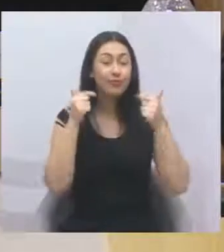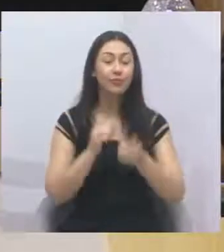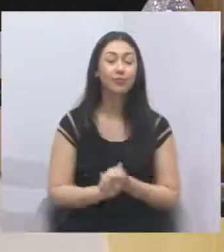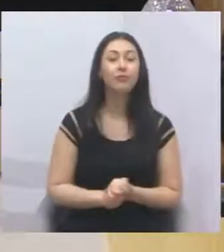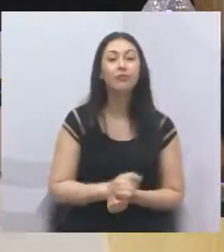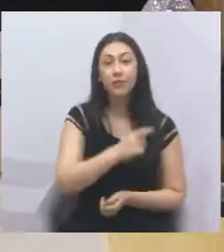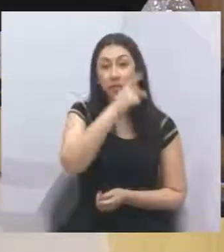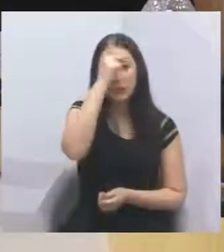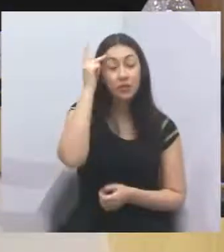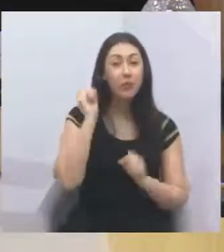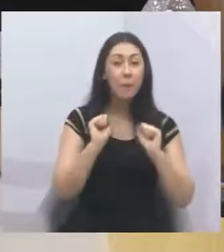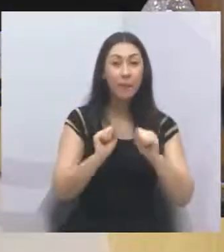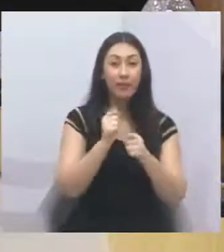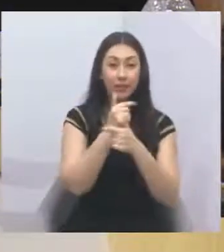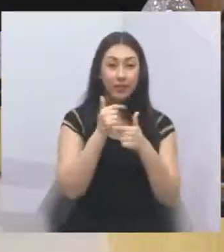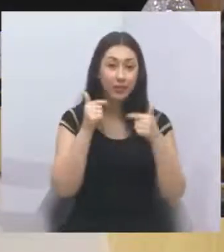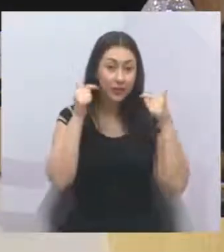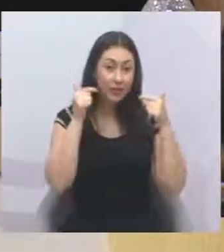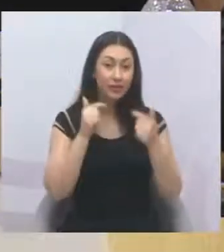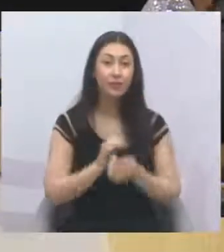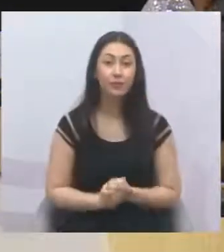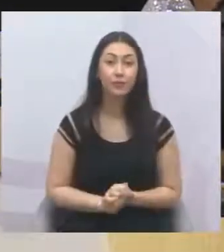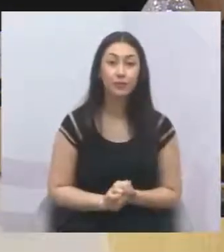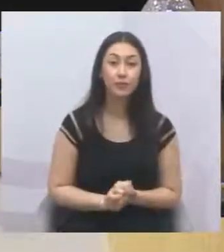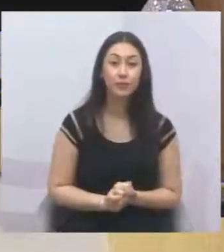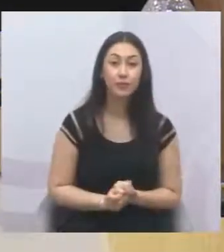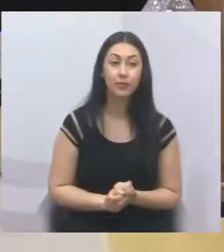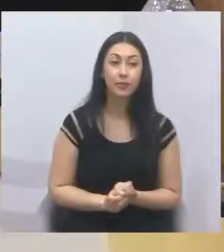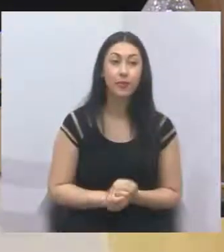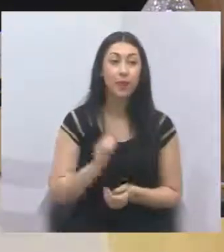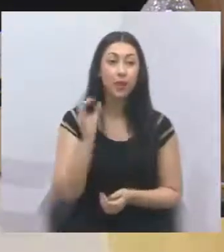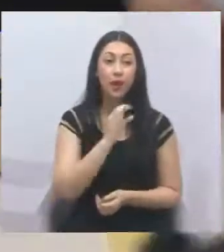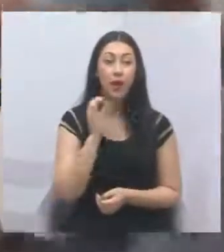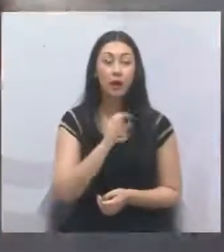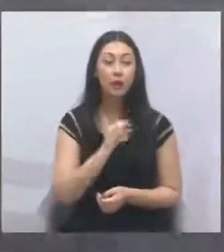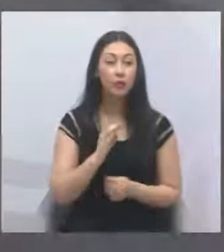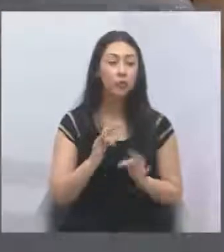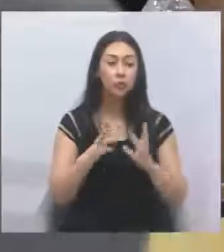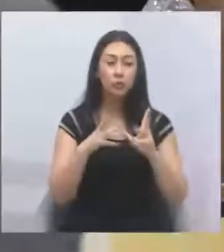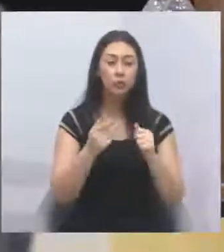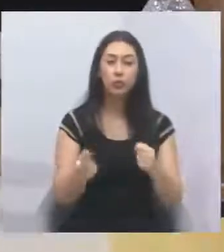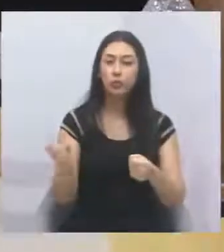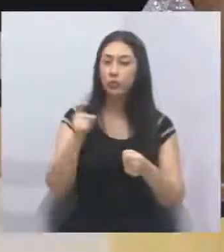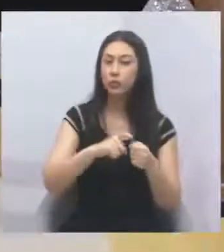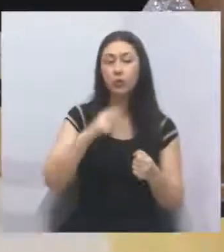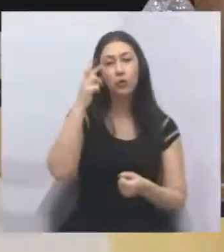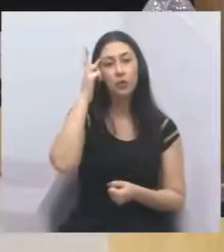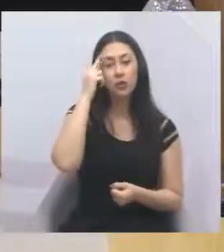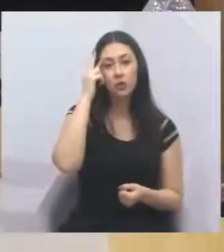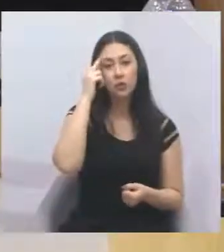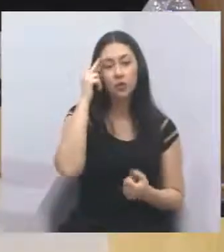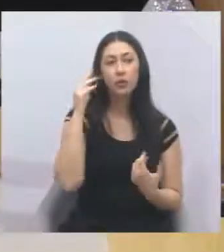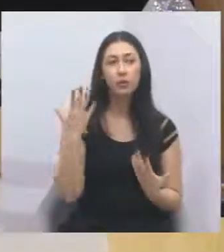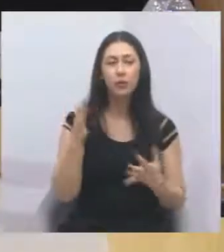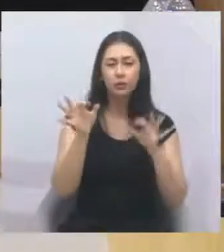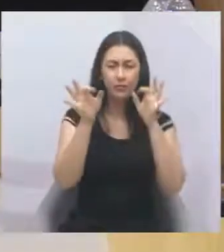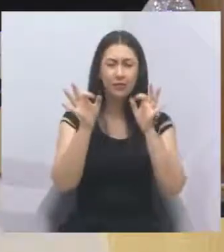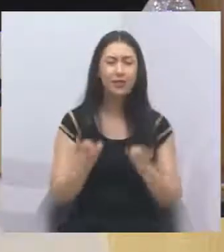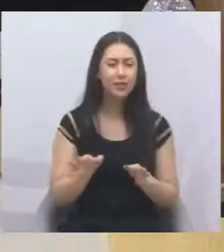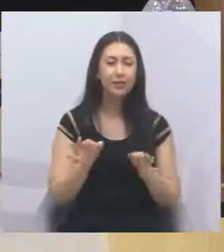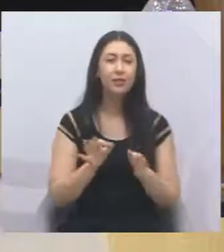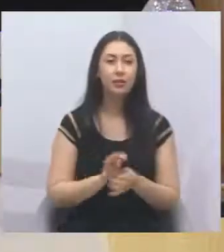as pessoas vão poder sorrir um para o outro. E, logo, logo, tudo volta ao normal, com